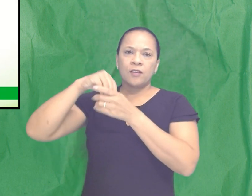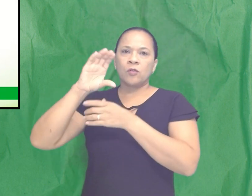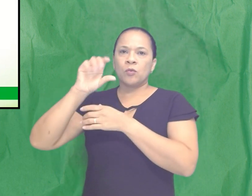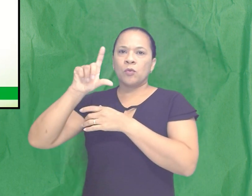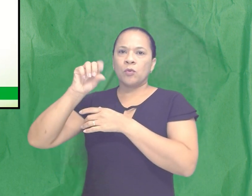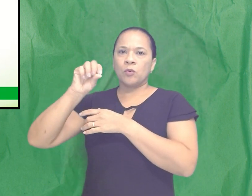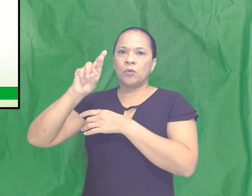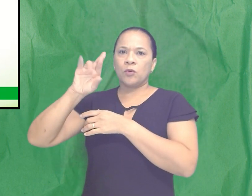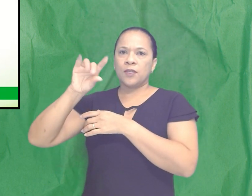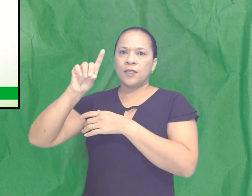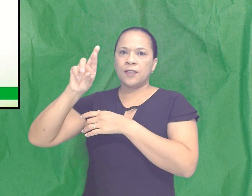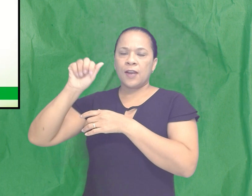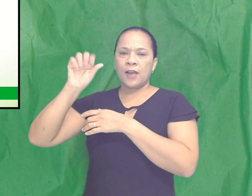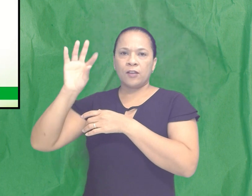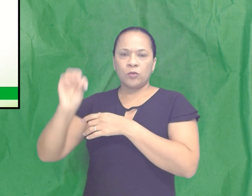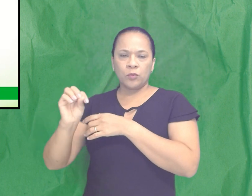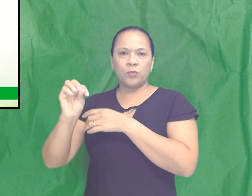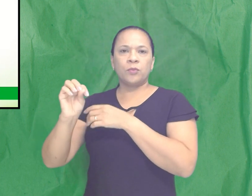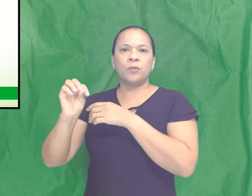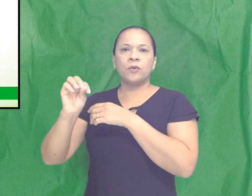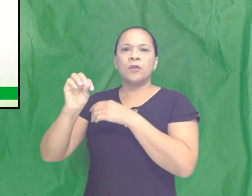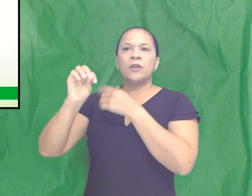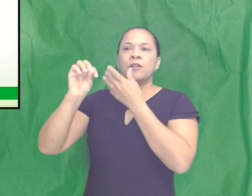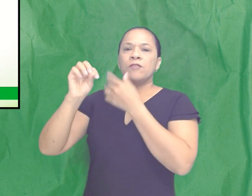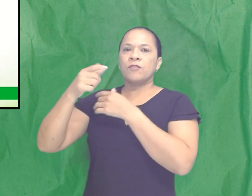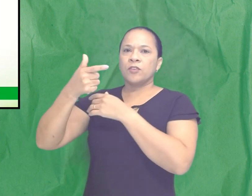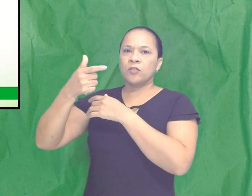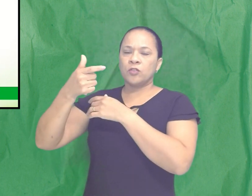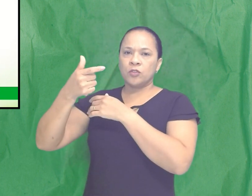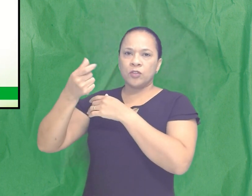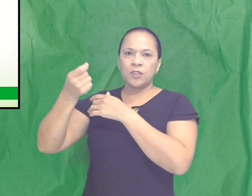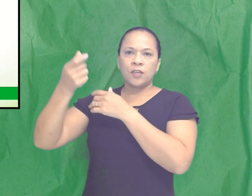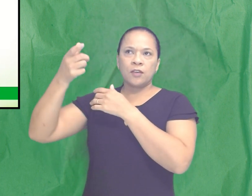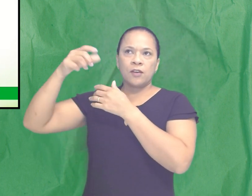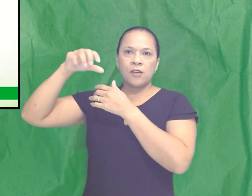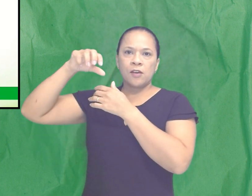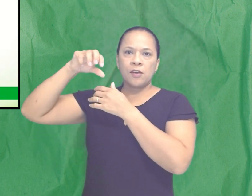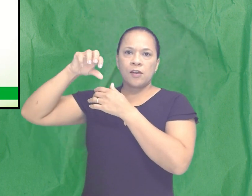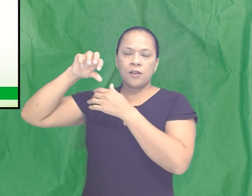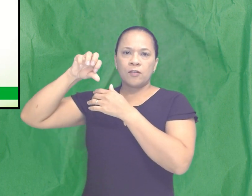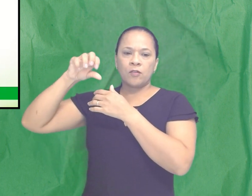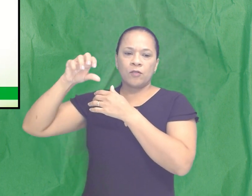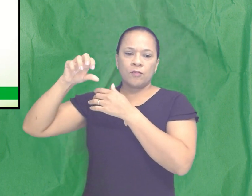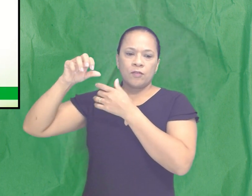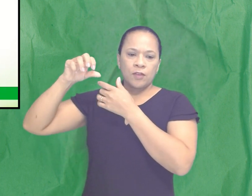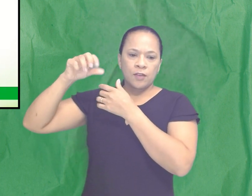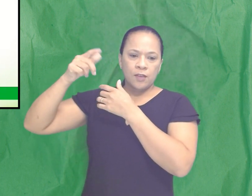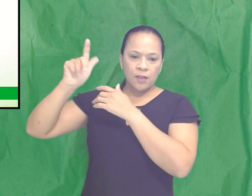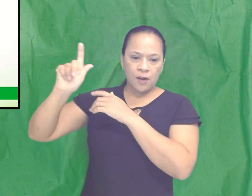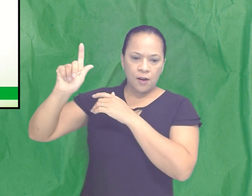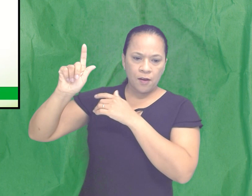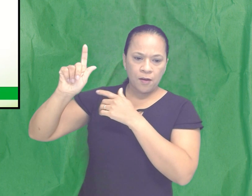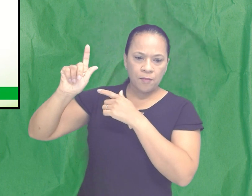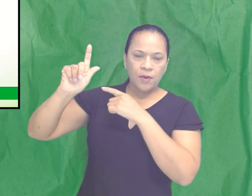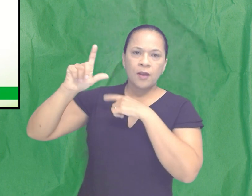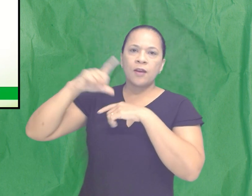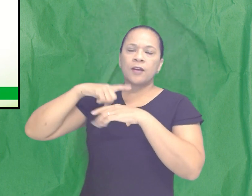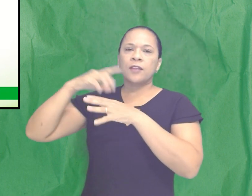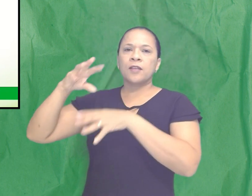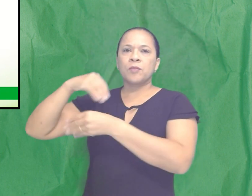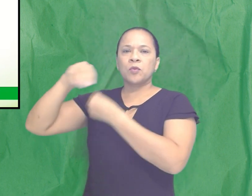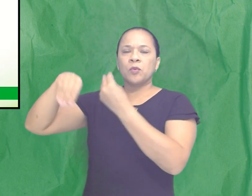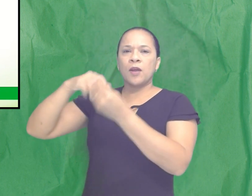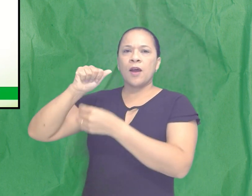o cloridato de fluoxetina, 20 miligramas, e como recipientes o amido em pó